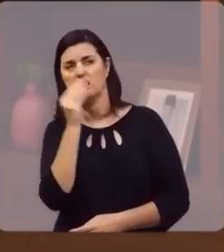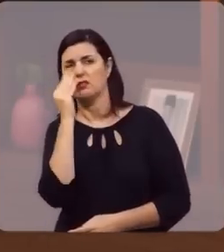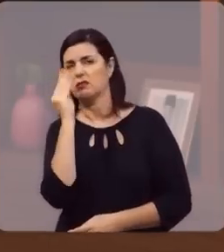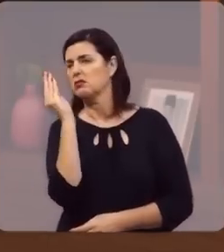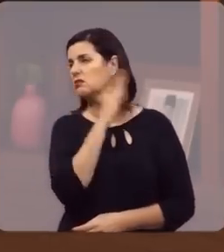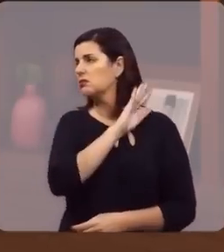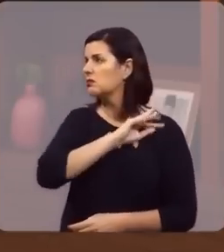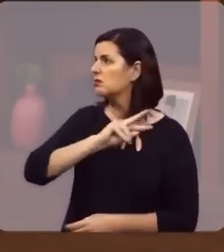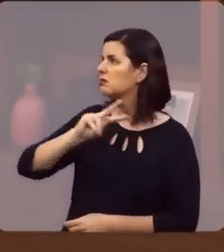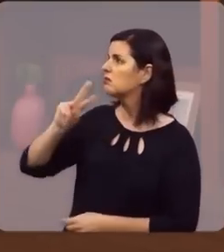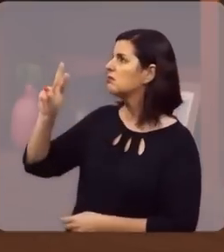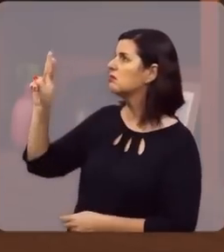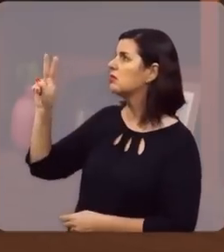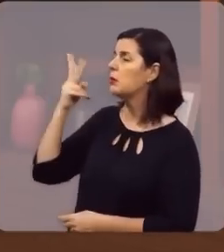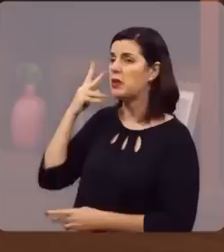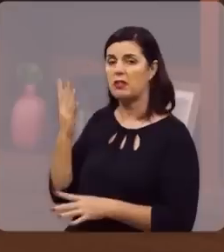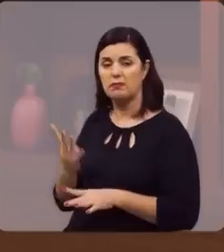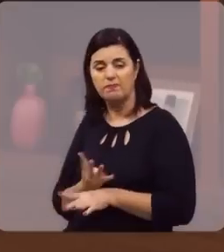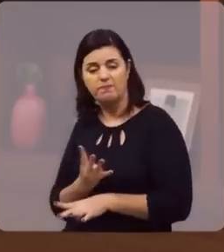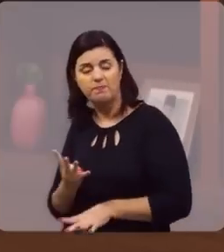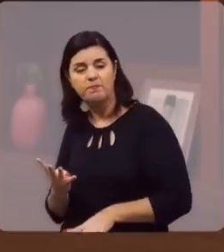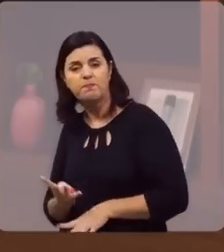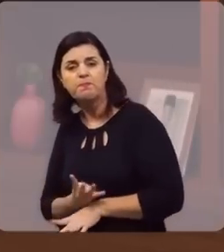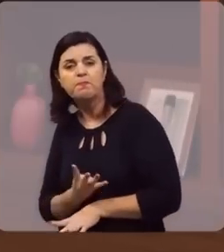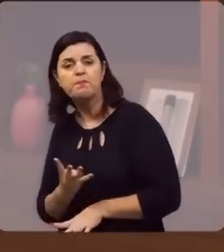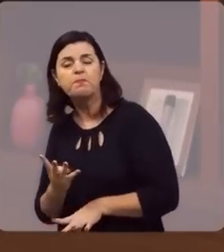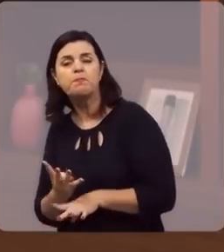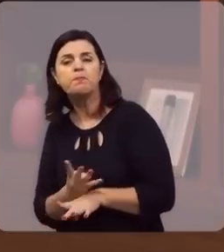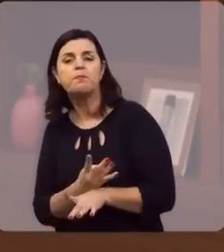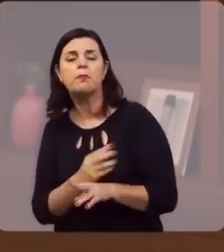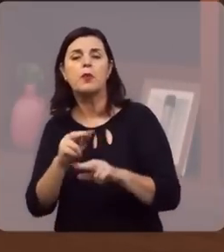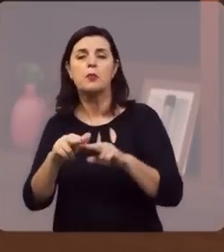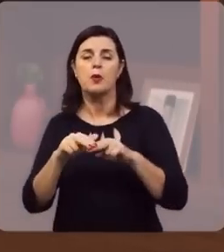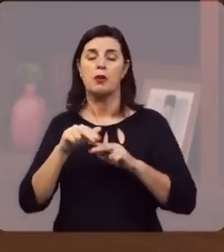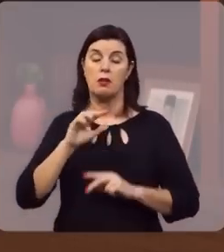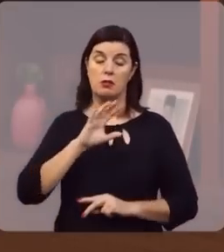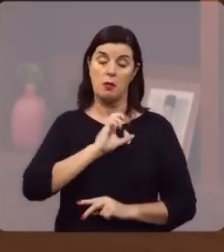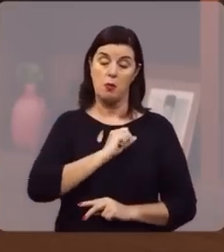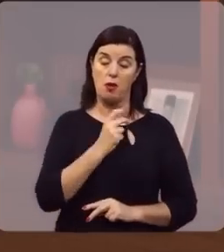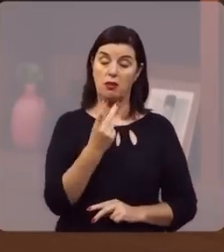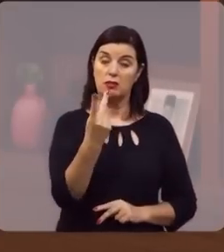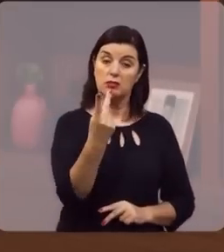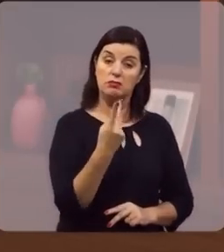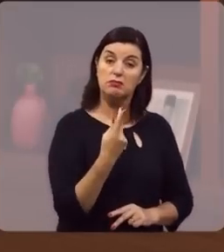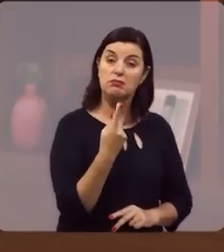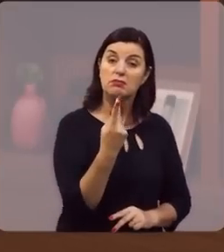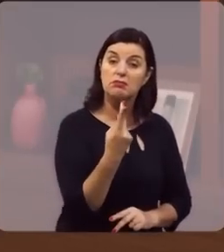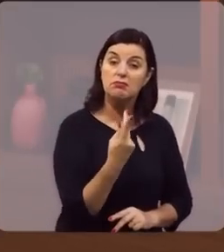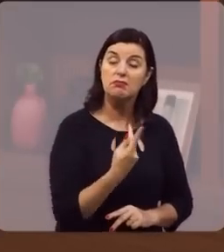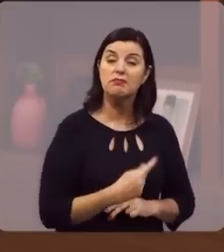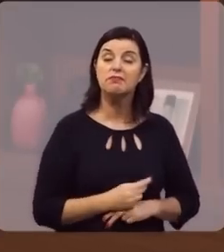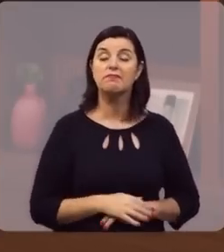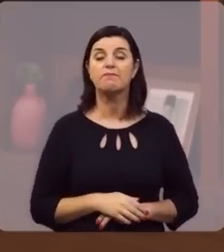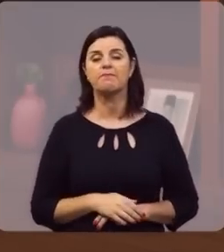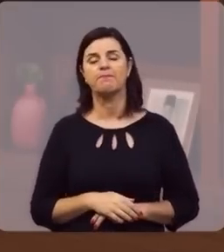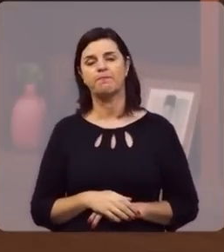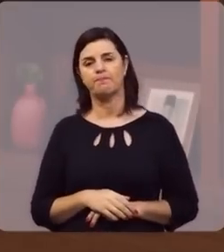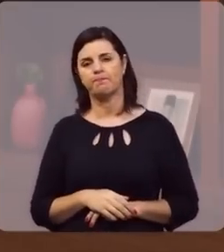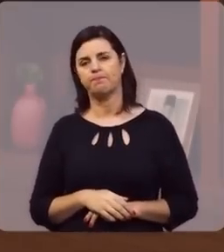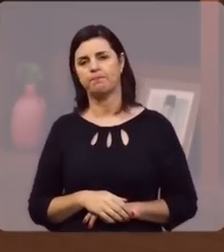dele tamanho agonia que ele sofreu na cruz do Calvário por amor a você se Programe